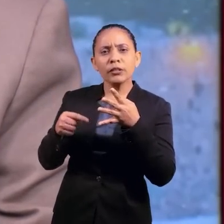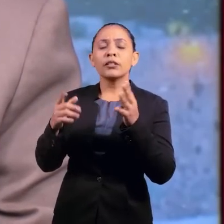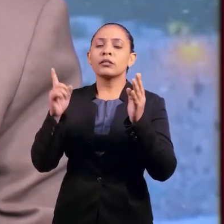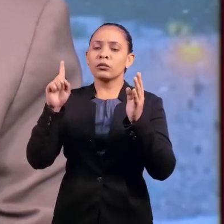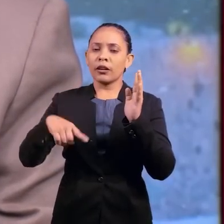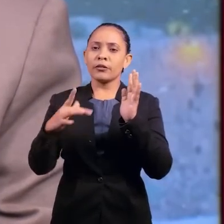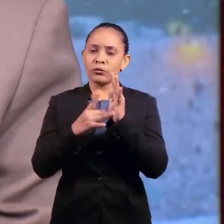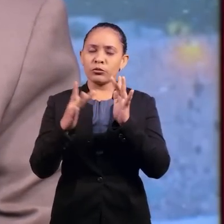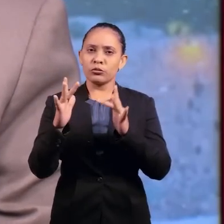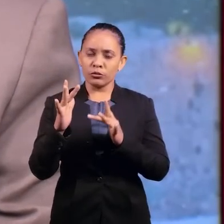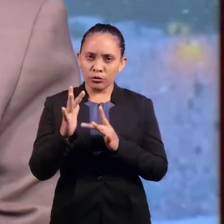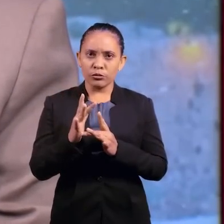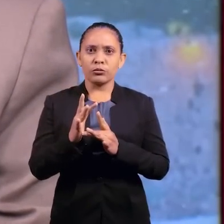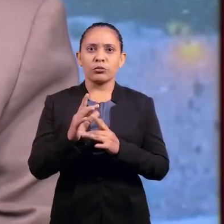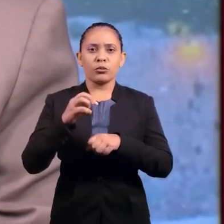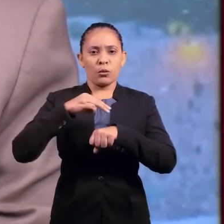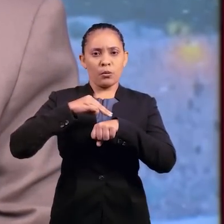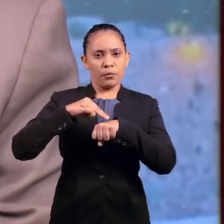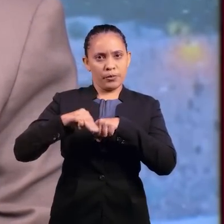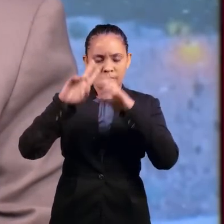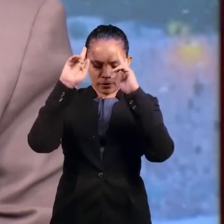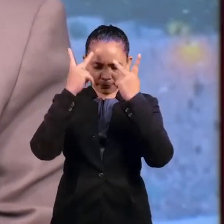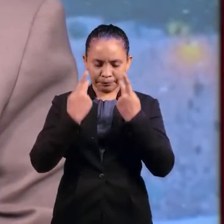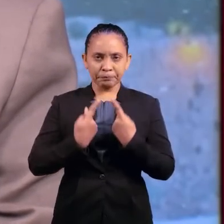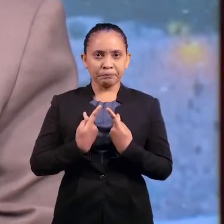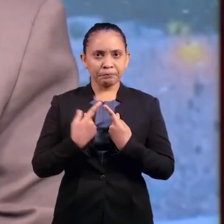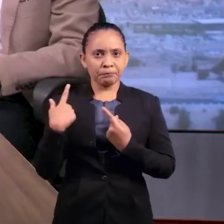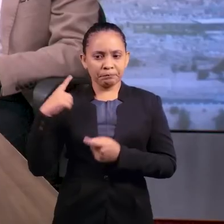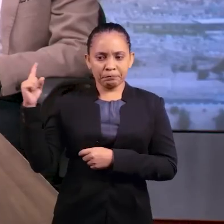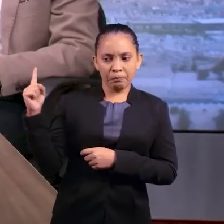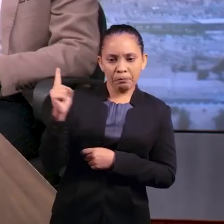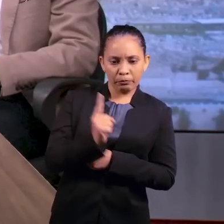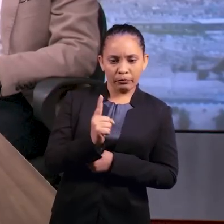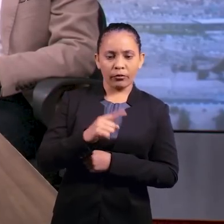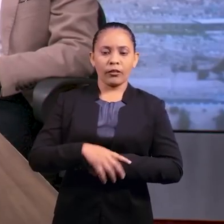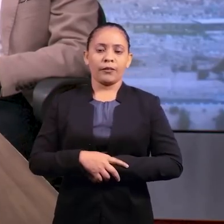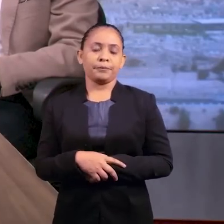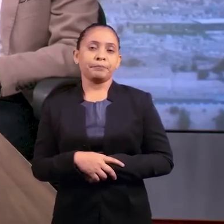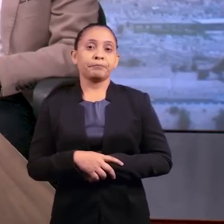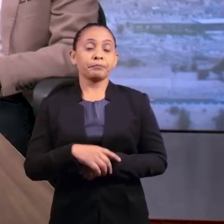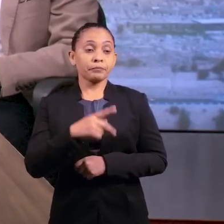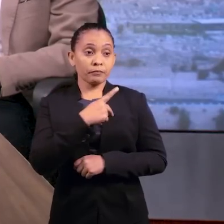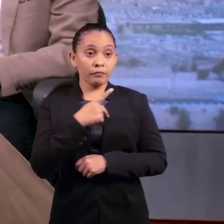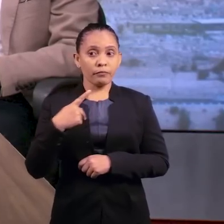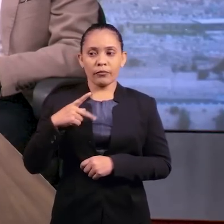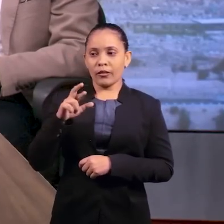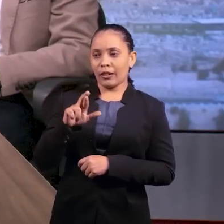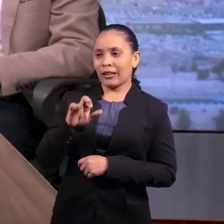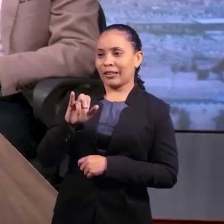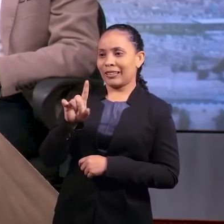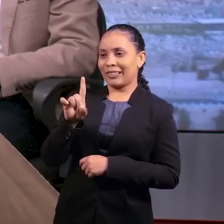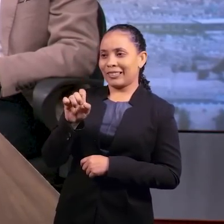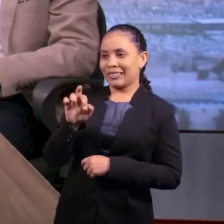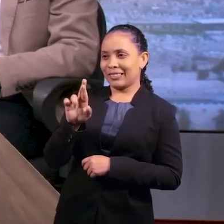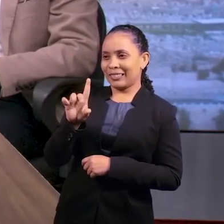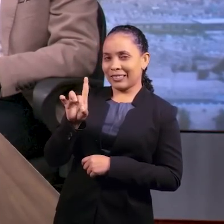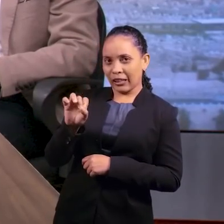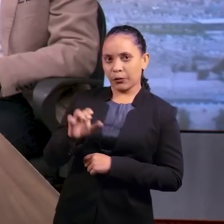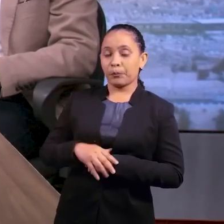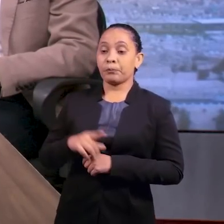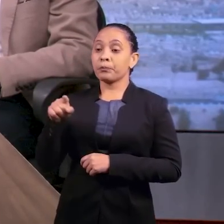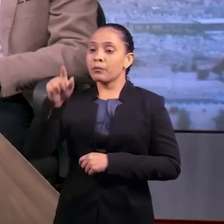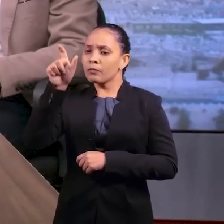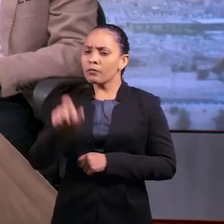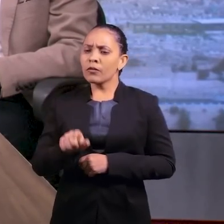Senhor Jesus no seu ministério como homem. Muito Pastor bem. Ricardo. Muito bem, irmãos. Como o pastor